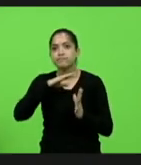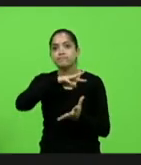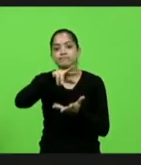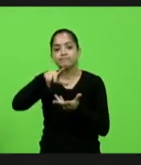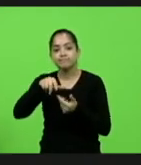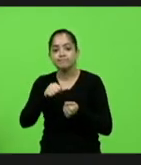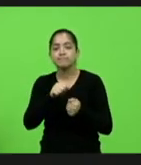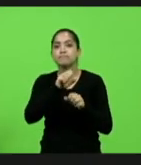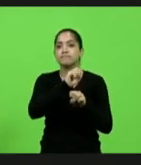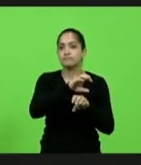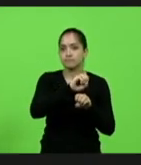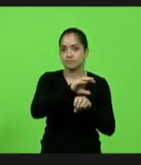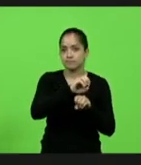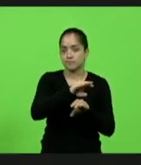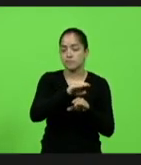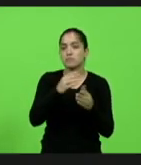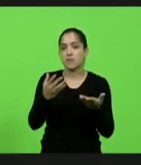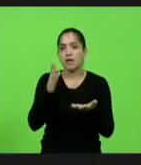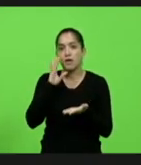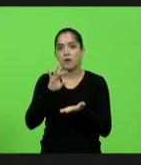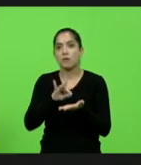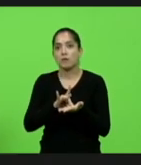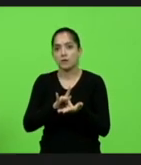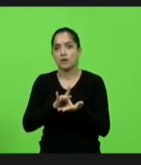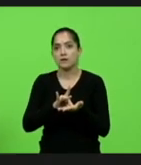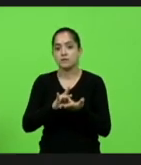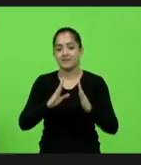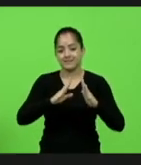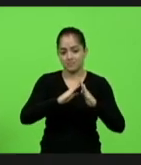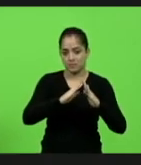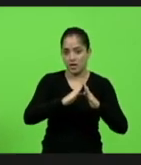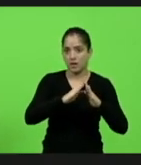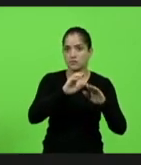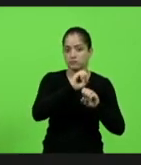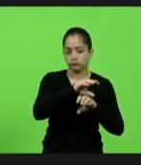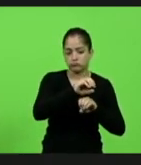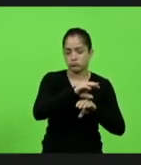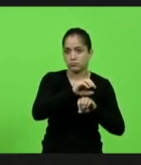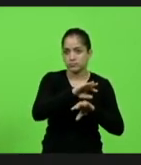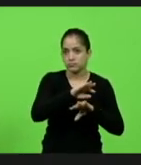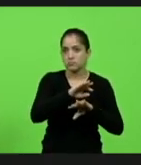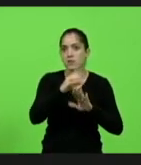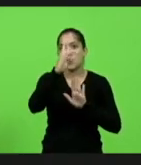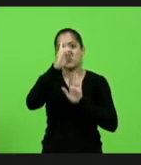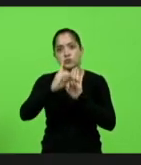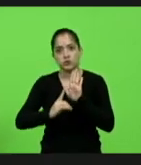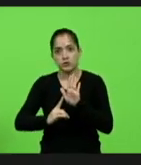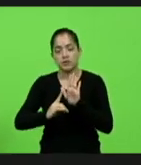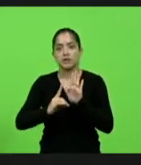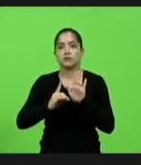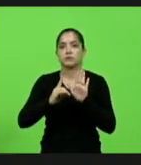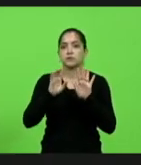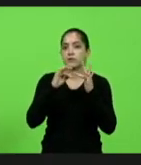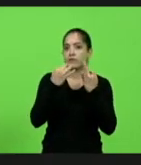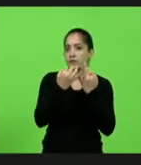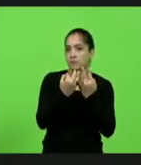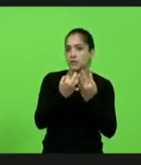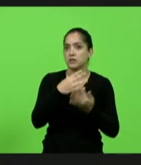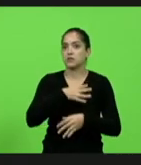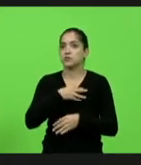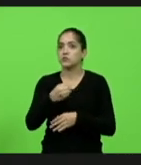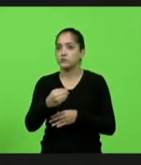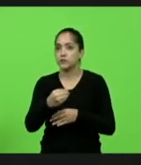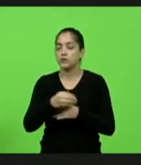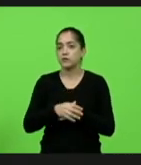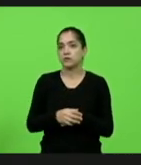PISA, reconhecem o homeschooling como direito dos pais e dos filhos. Em 60 países, o homeschooling